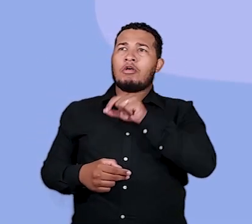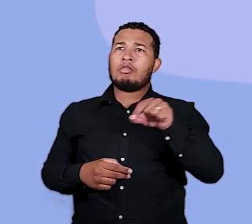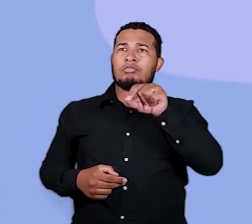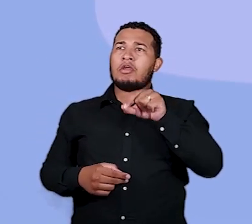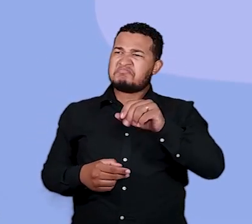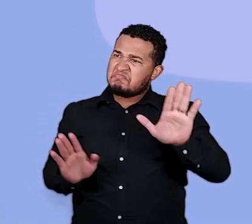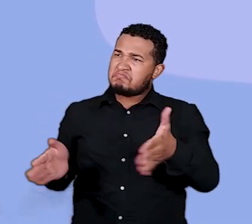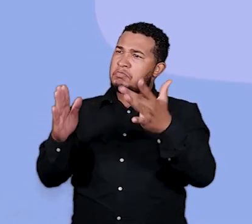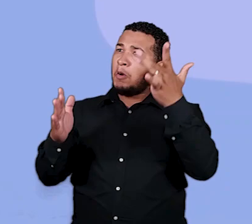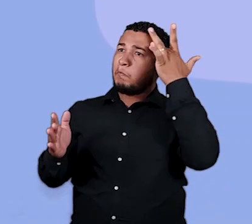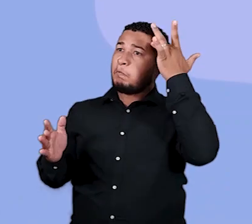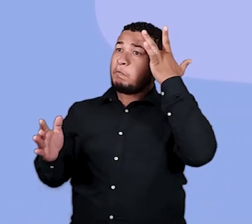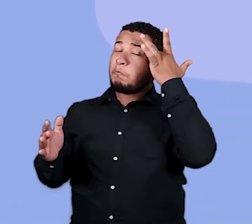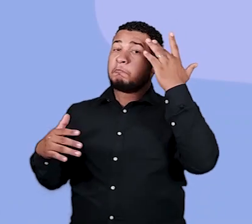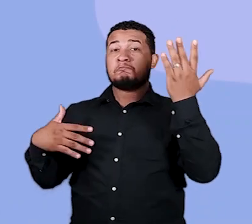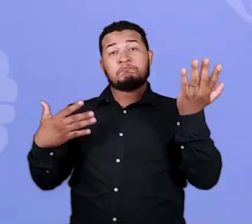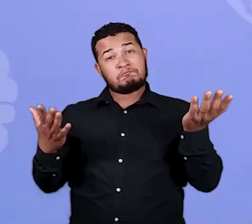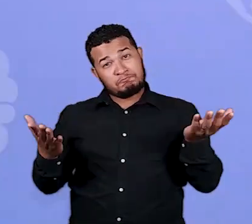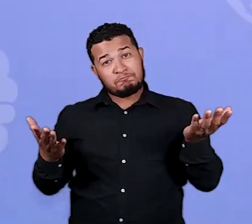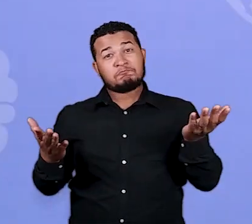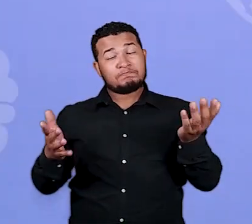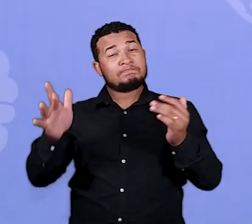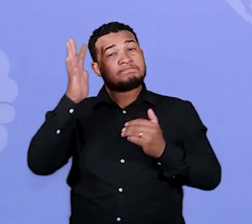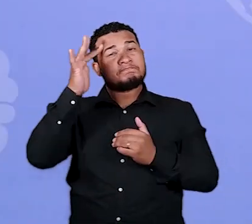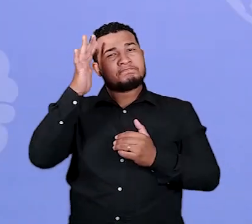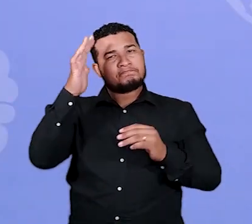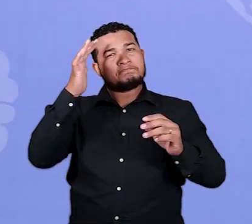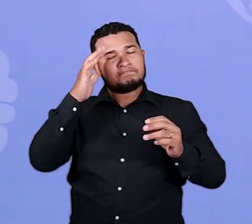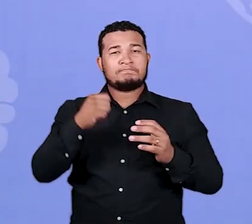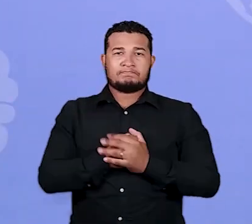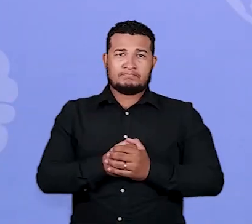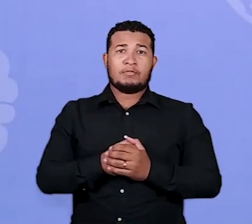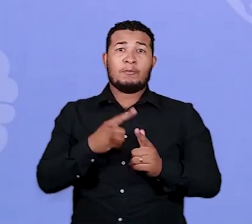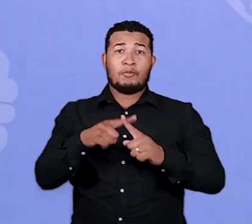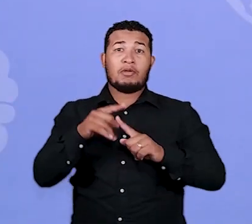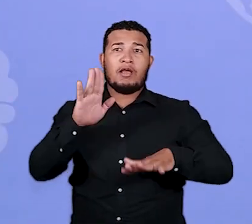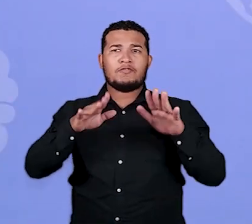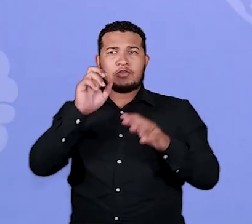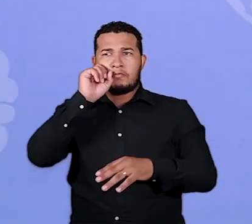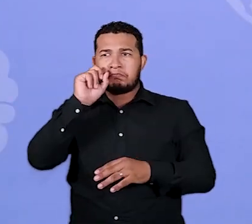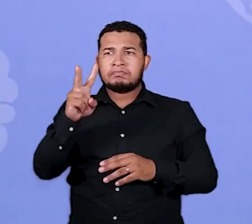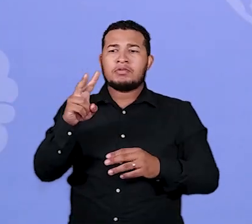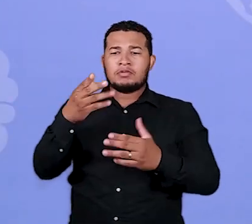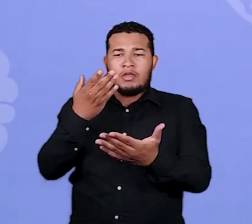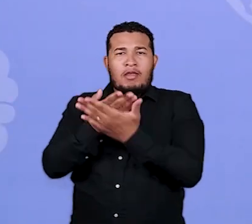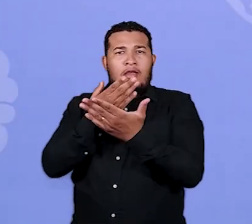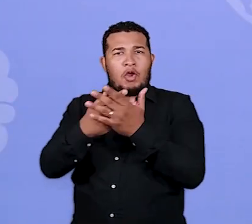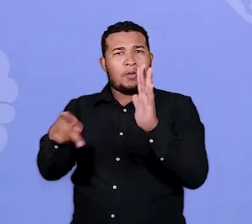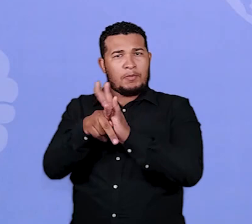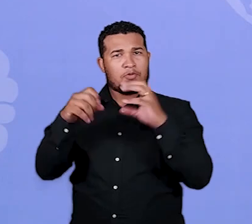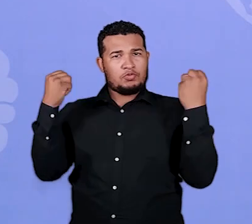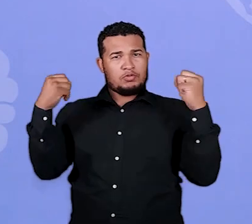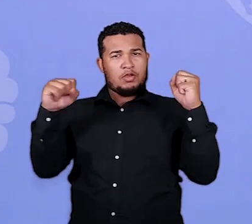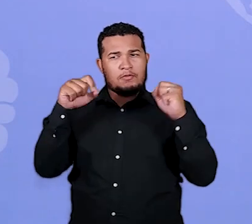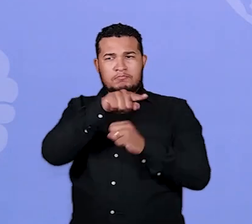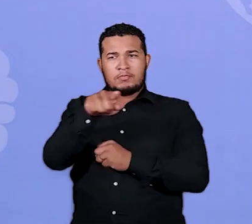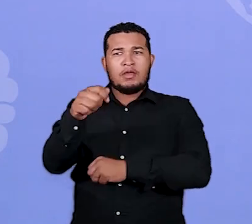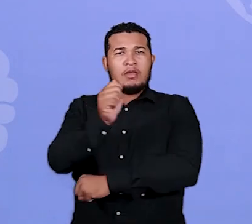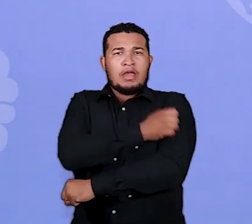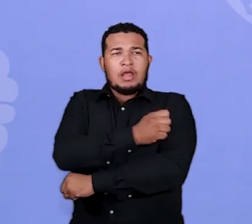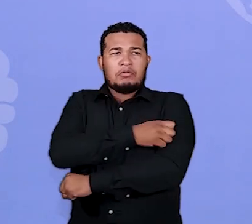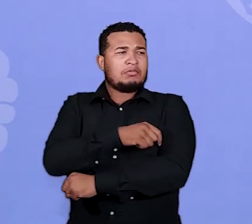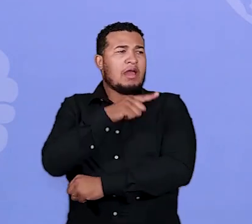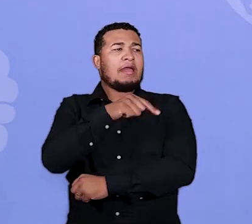deixa as pessoas mais inteligentes? Isso é uma pergunta para você refletir. Porque quantas vezes eu observei numa aula de educação